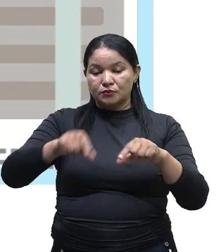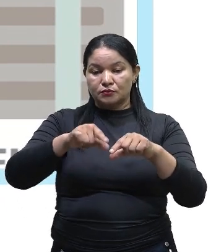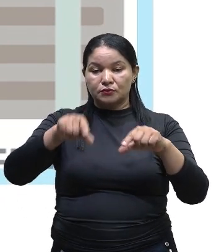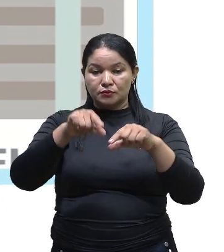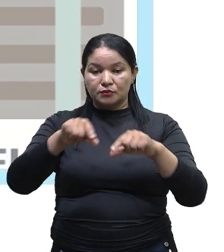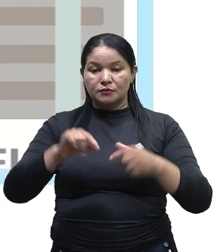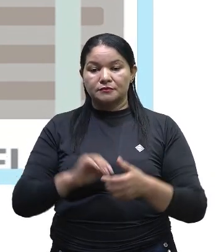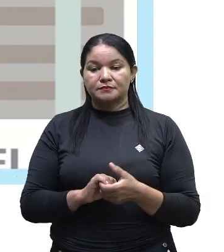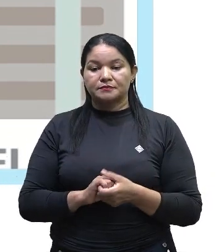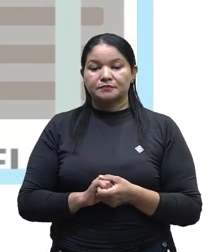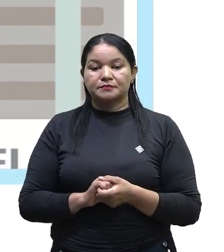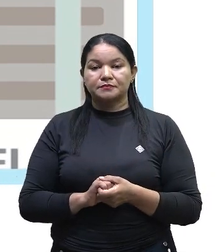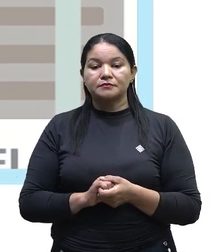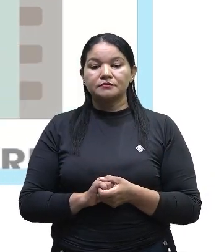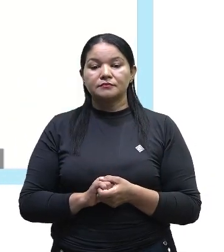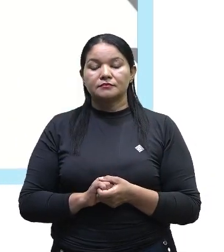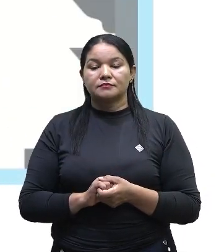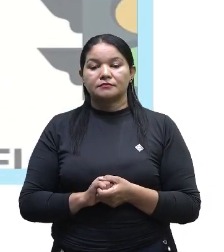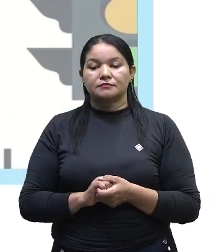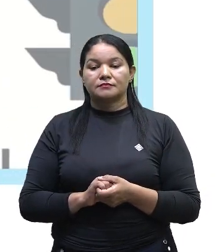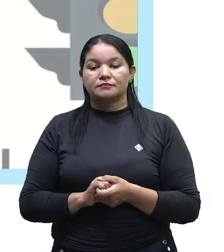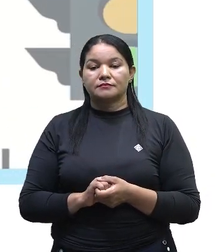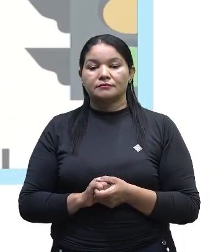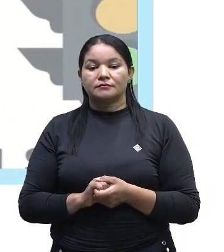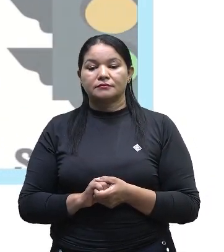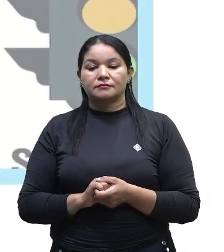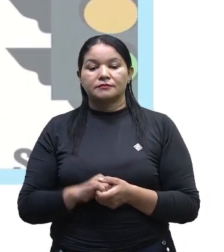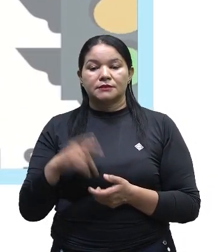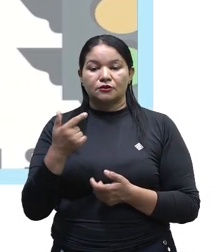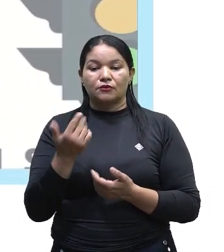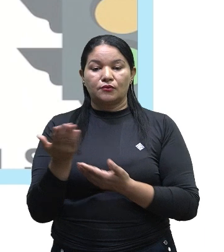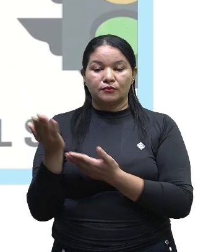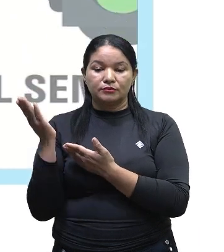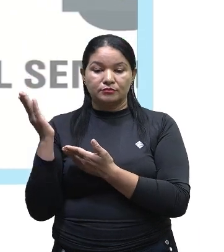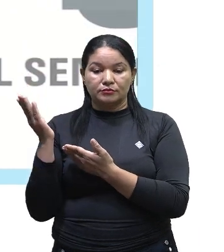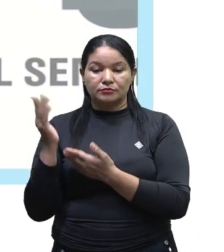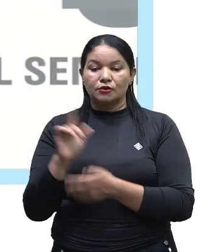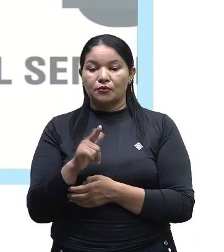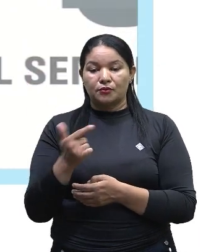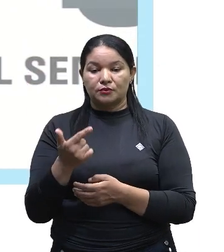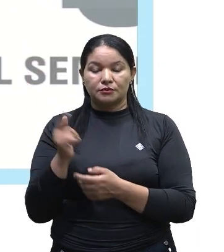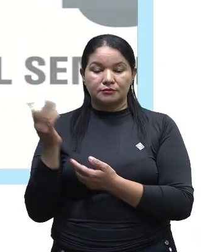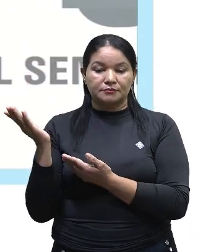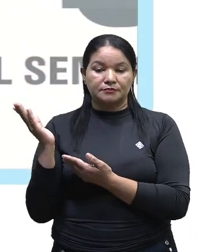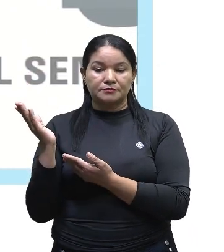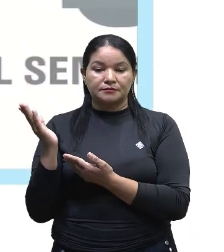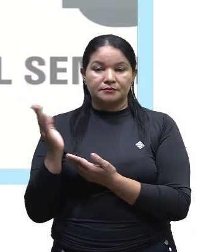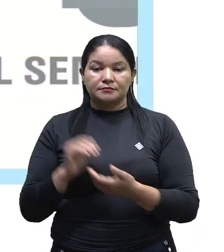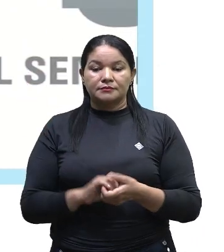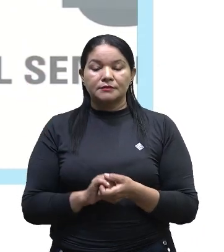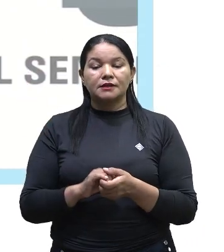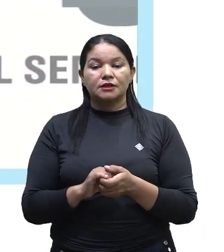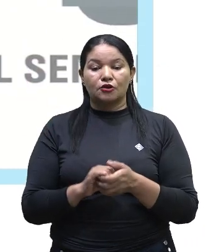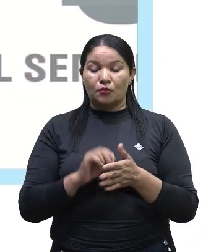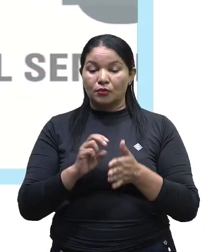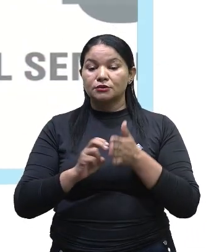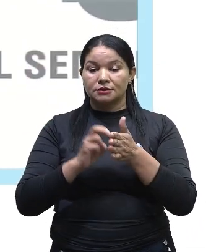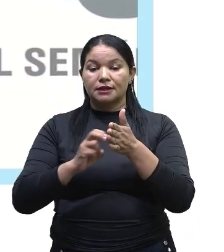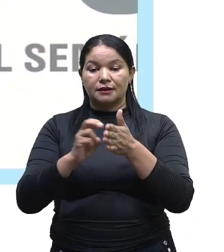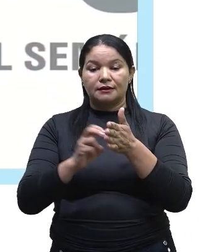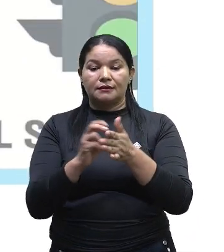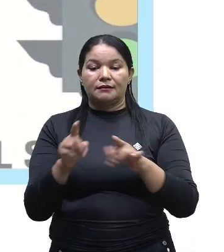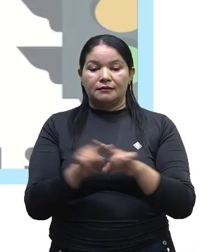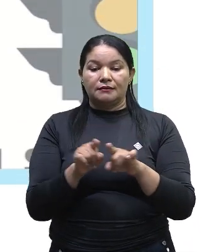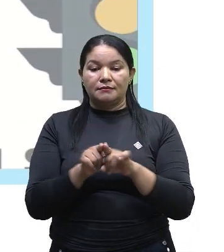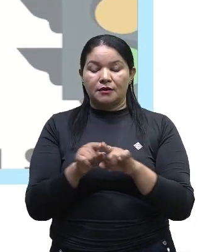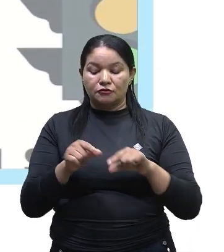cruzamento entre carros e trens. La via del tren, del metro, el